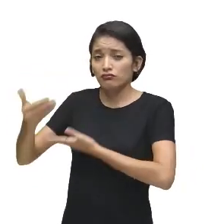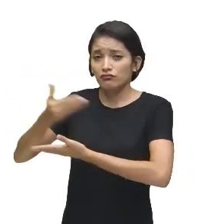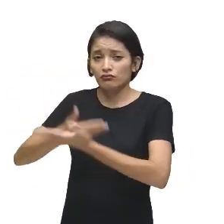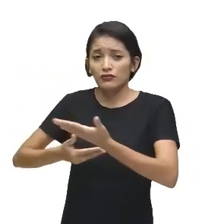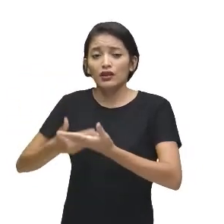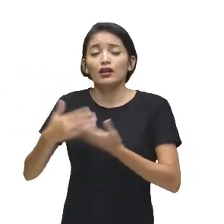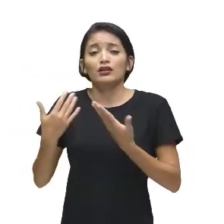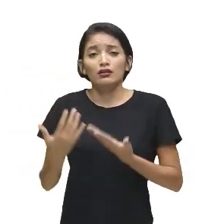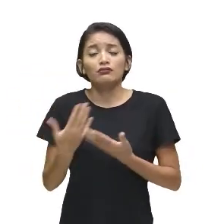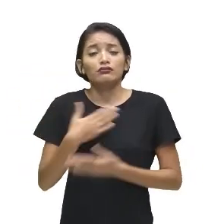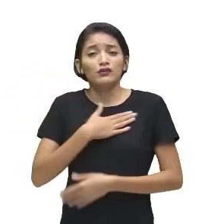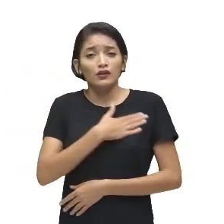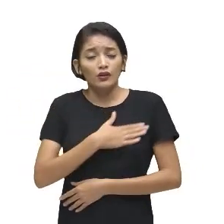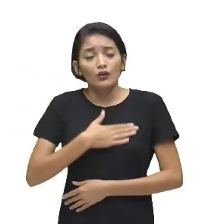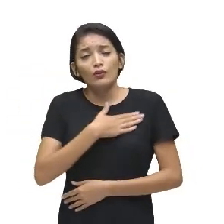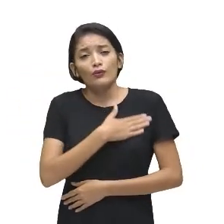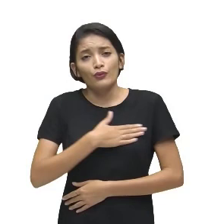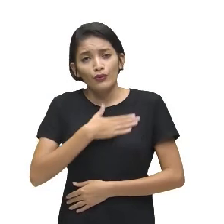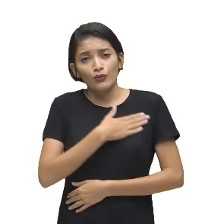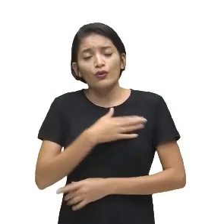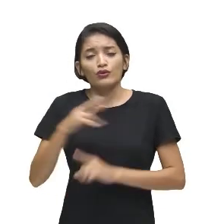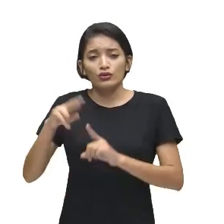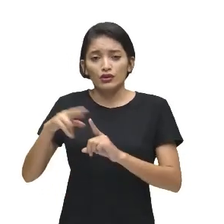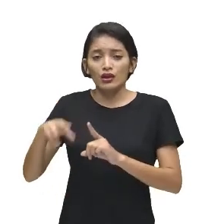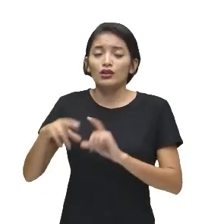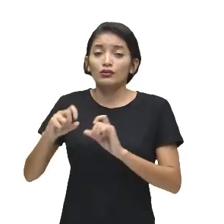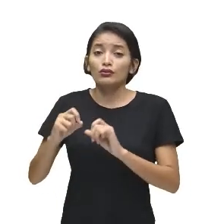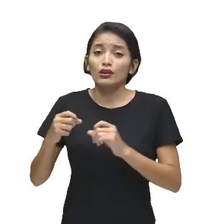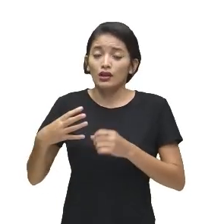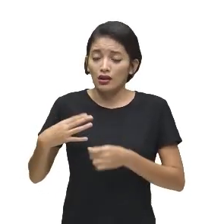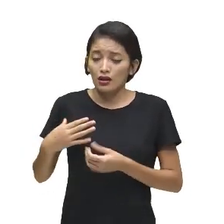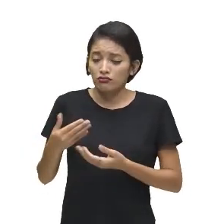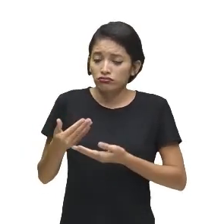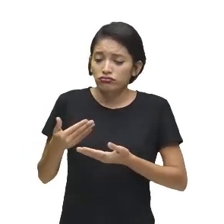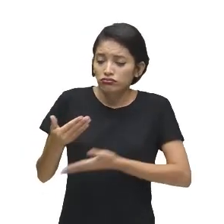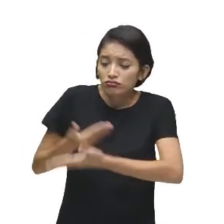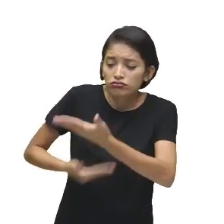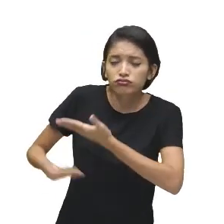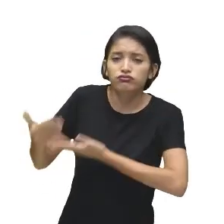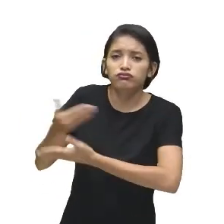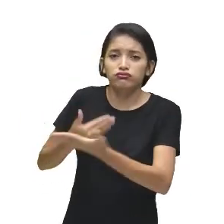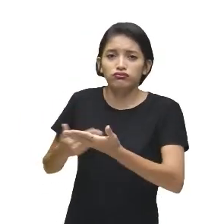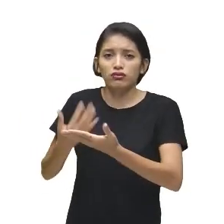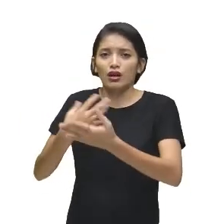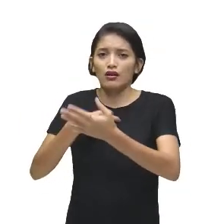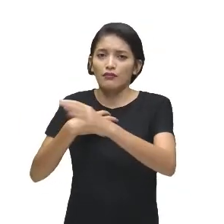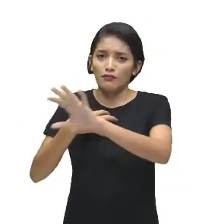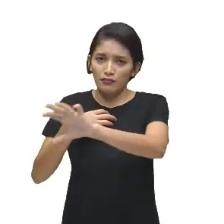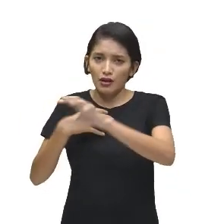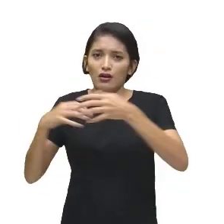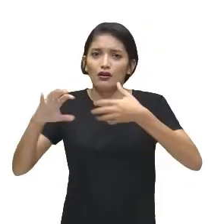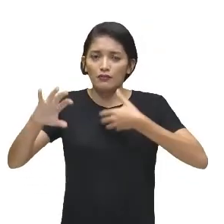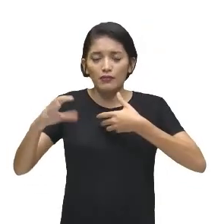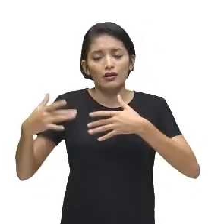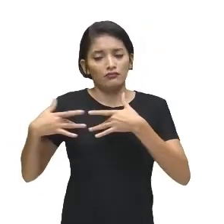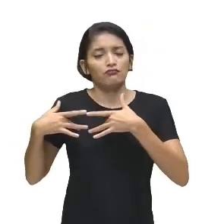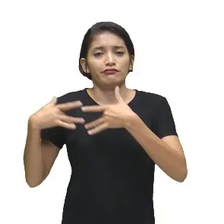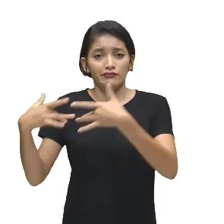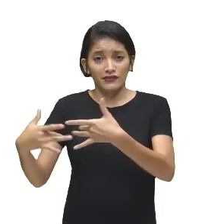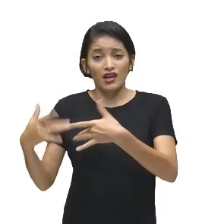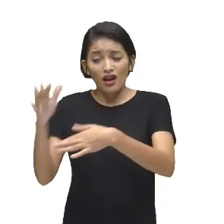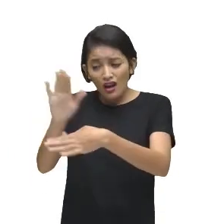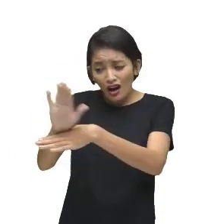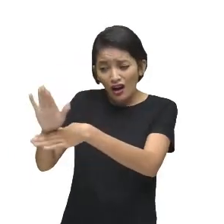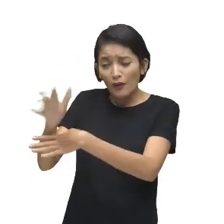gosto muito da minha religião na questão da solidariedade, de ajudar pessoas mais